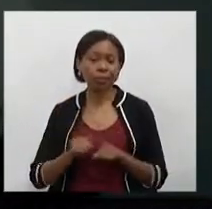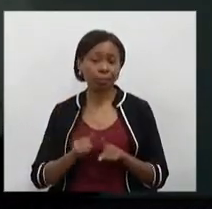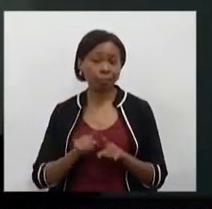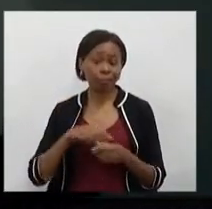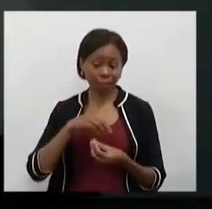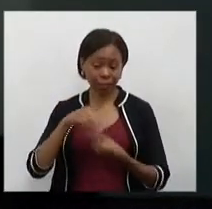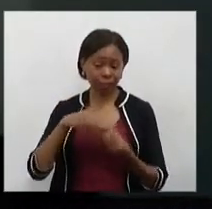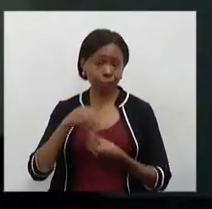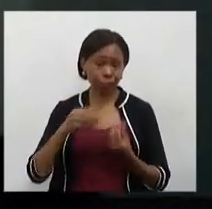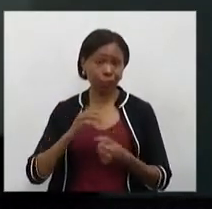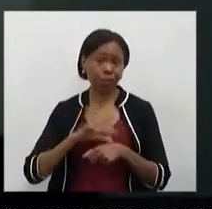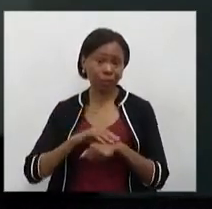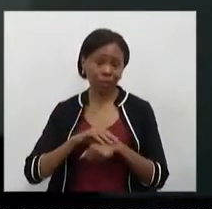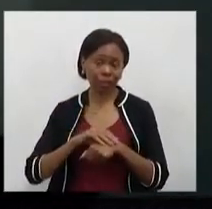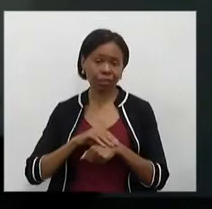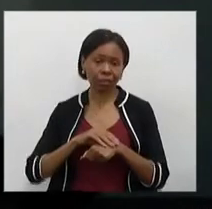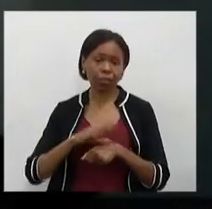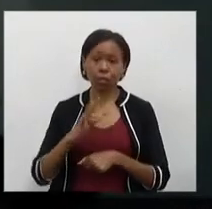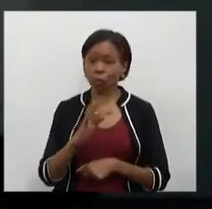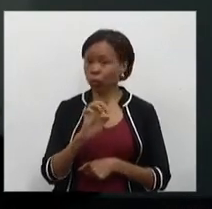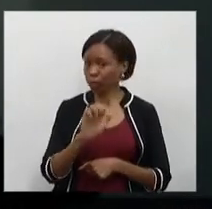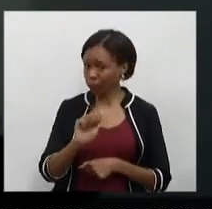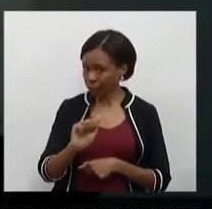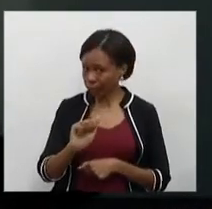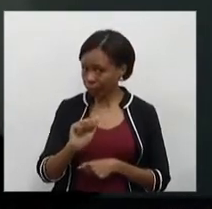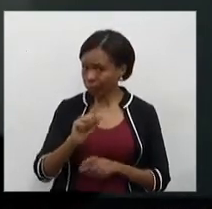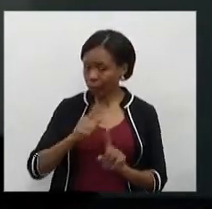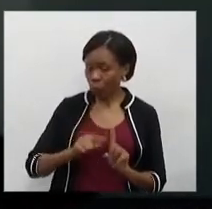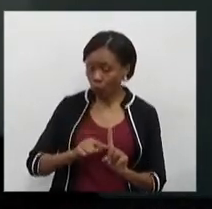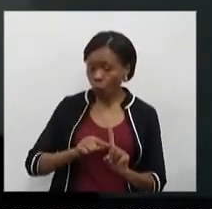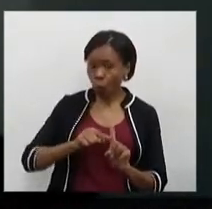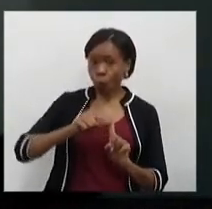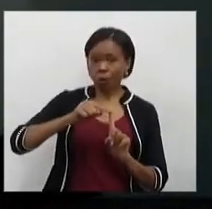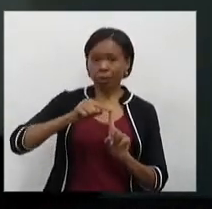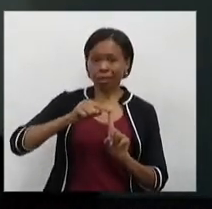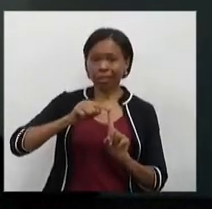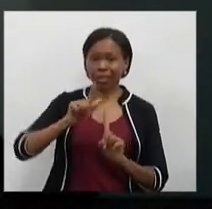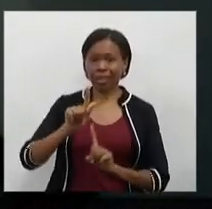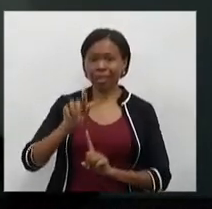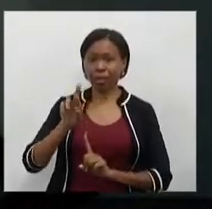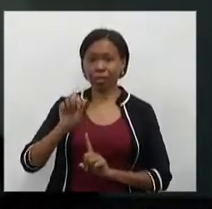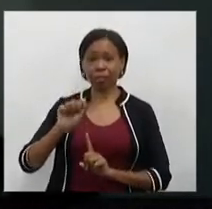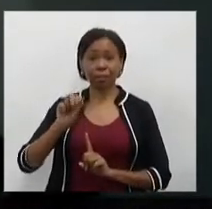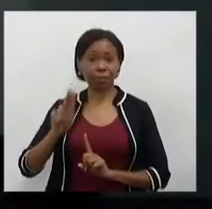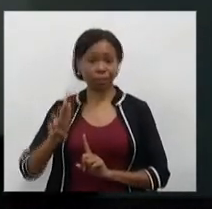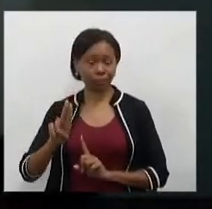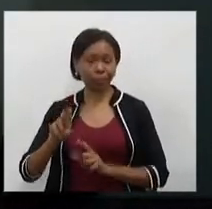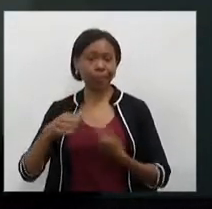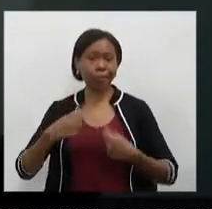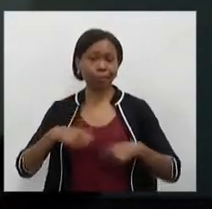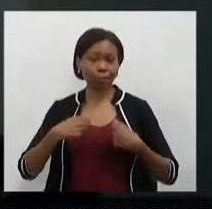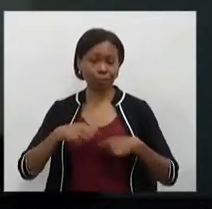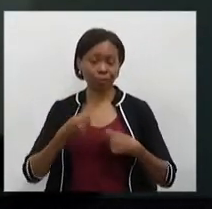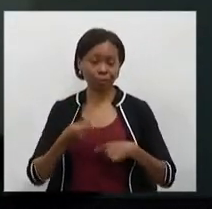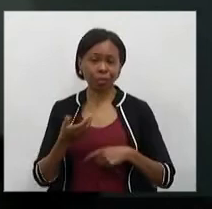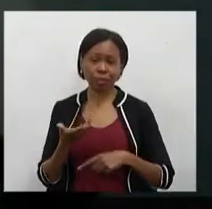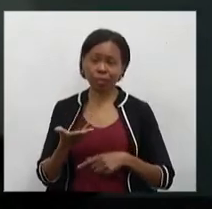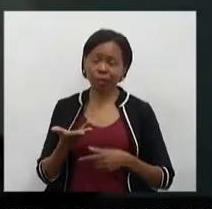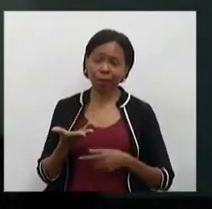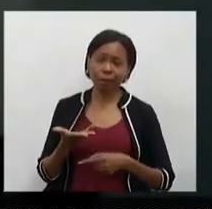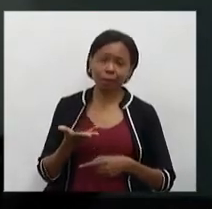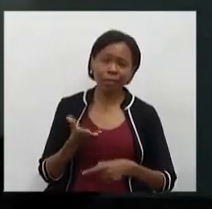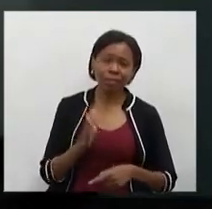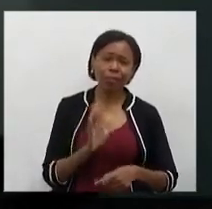o TEA, independente do seu grau, porque o grau está ligado à necessidade de suporte, o sofrimento do cérebro neurodivergente,